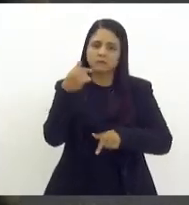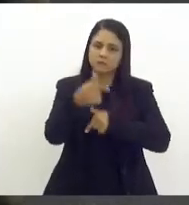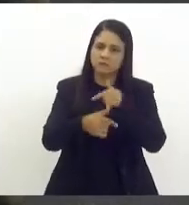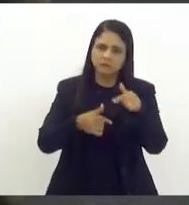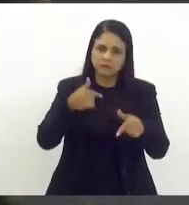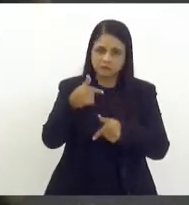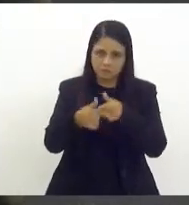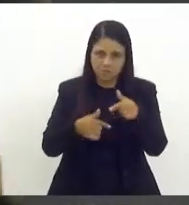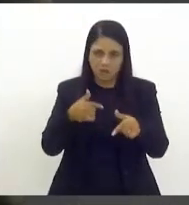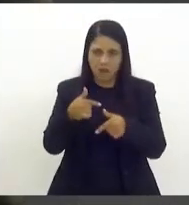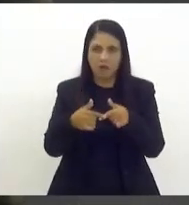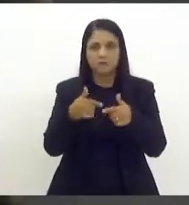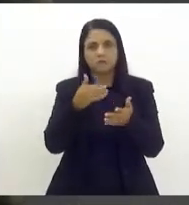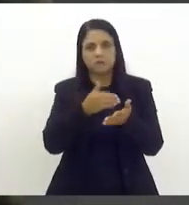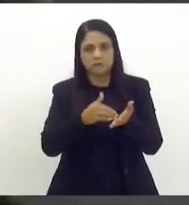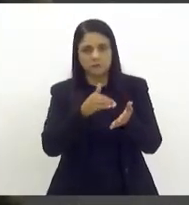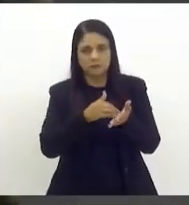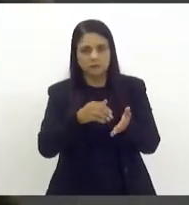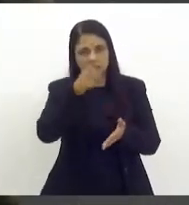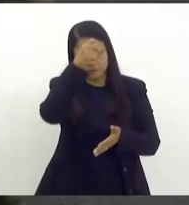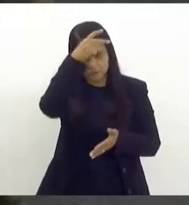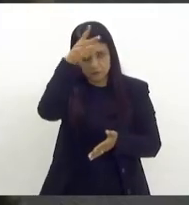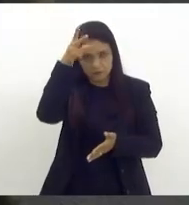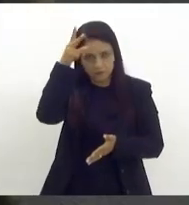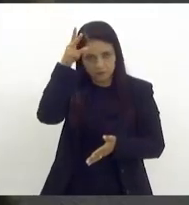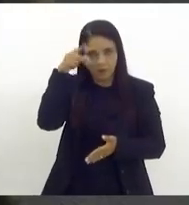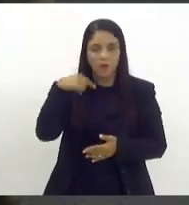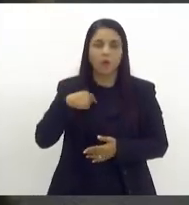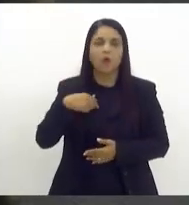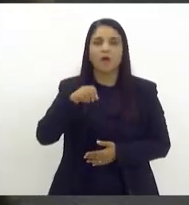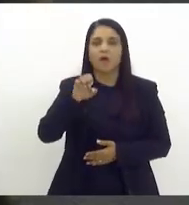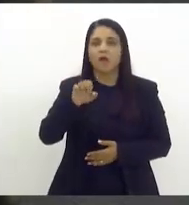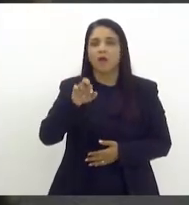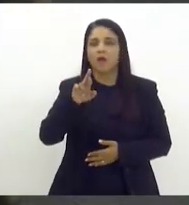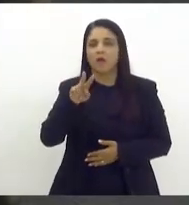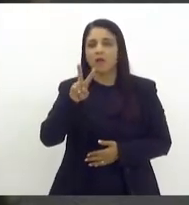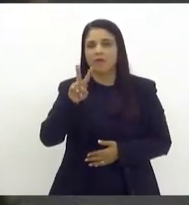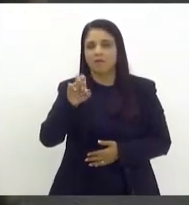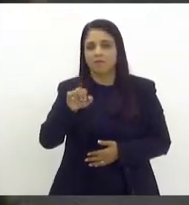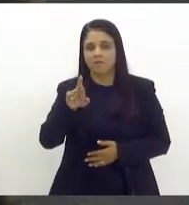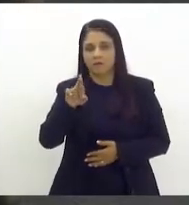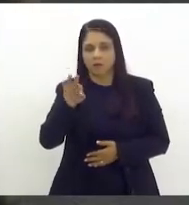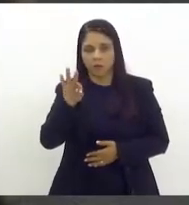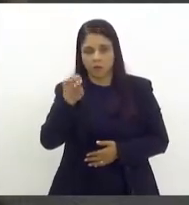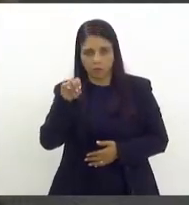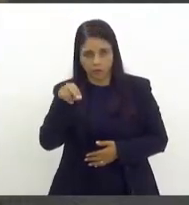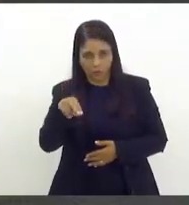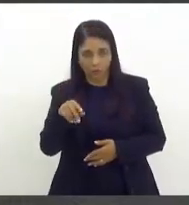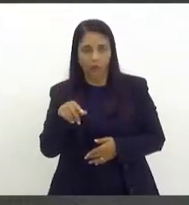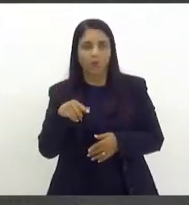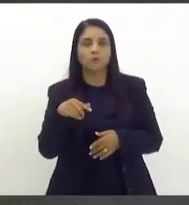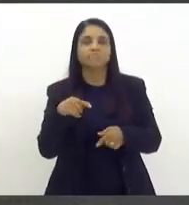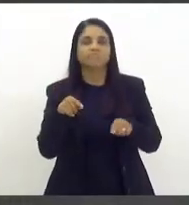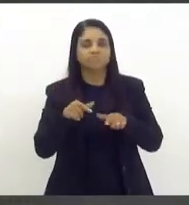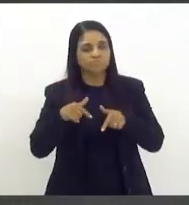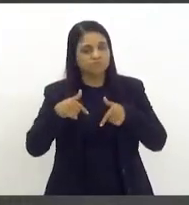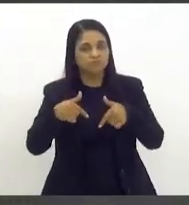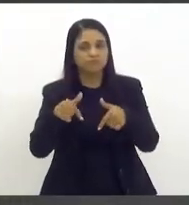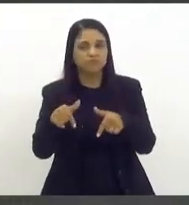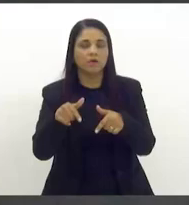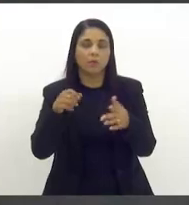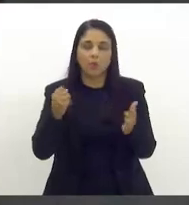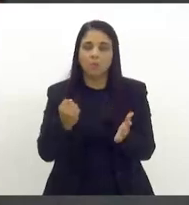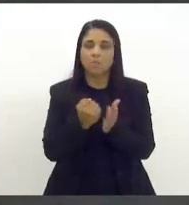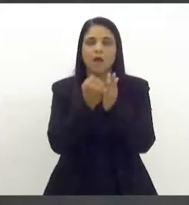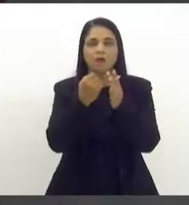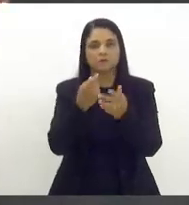do secretário municipal de trabalho Everton Gomes que faz que demonstra isso o impacto à economia local